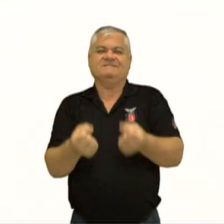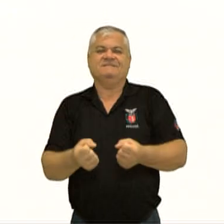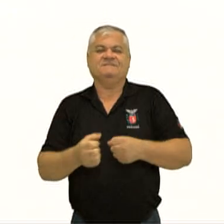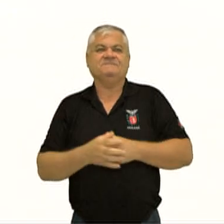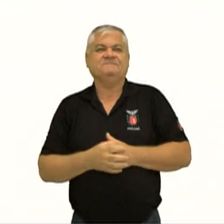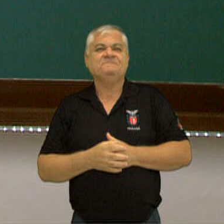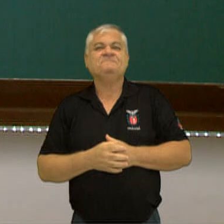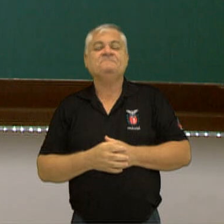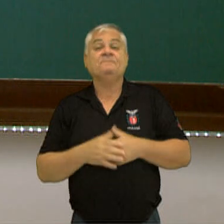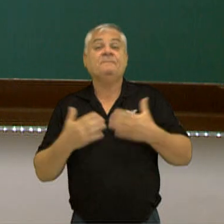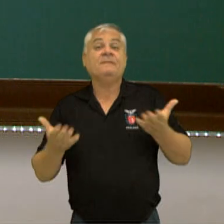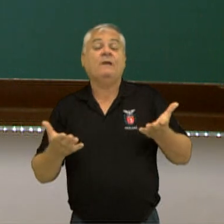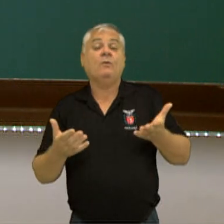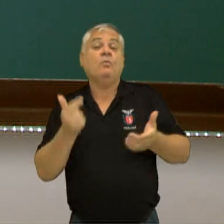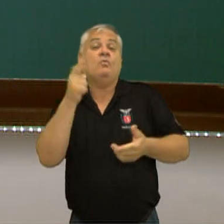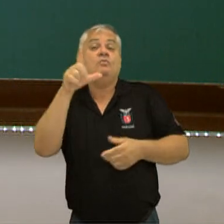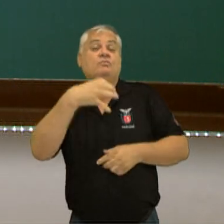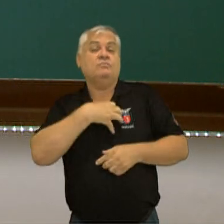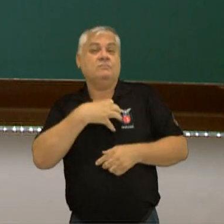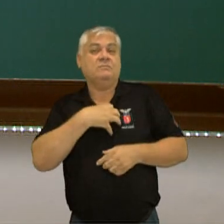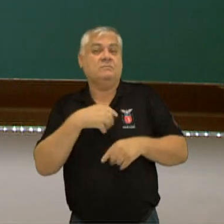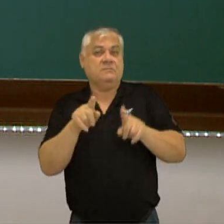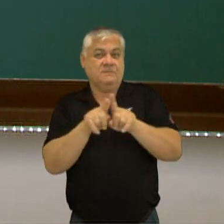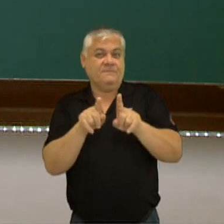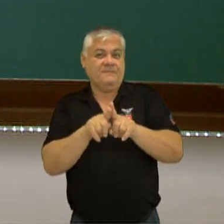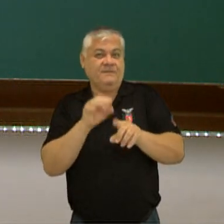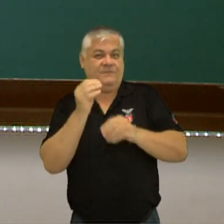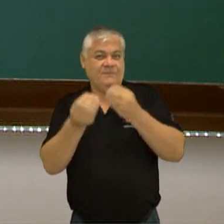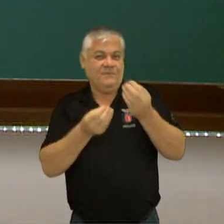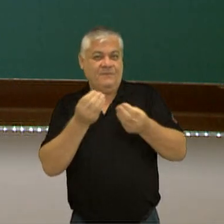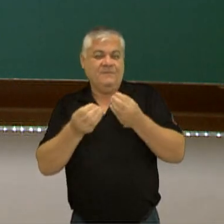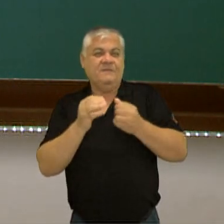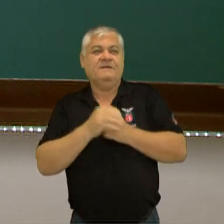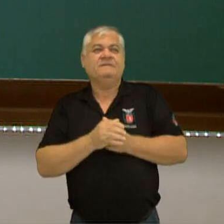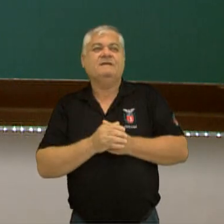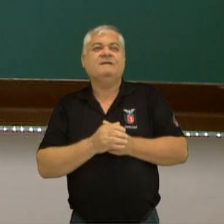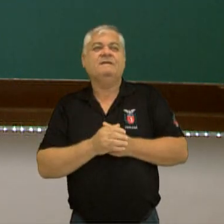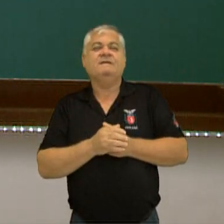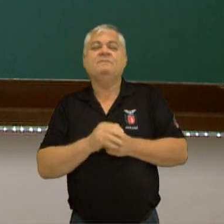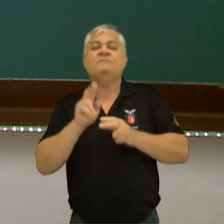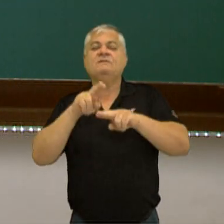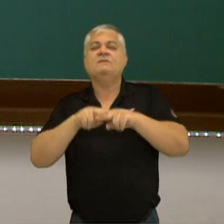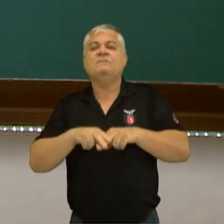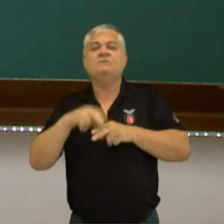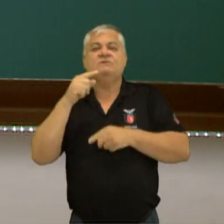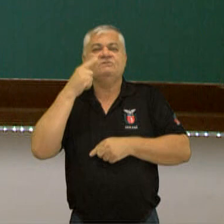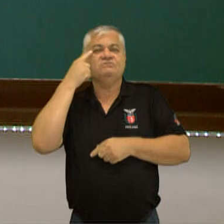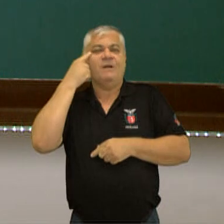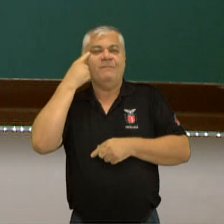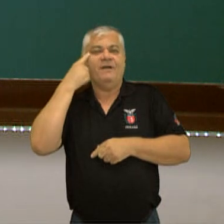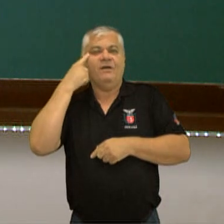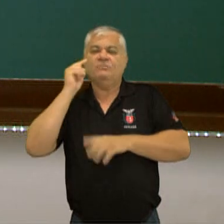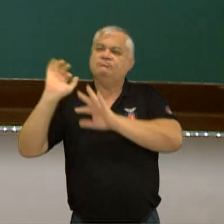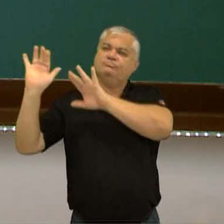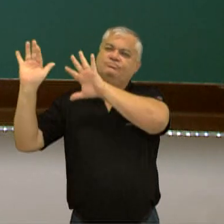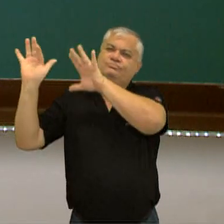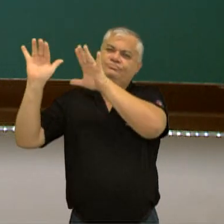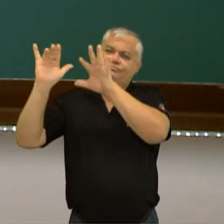local, tá? Outra forma também de ter entrado aqui no Brasil foi através dos imigrantes japoneses. Por volta